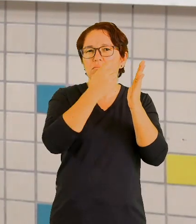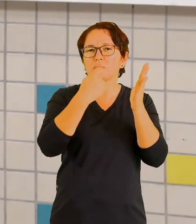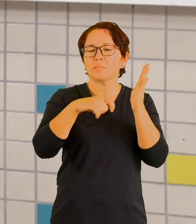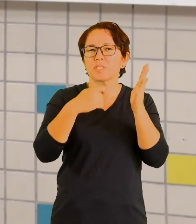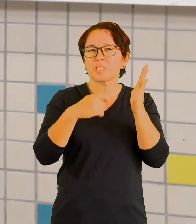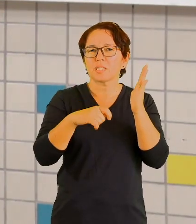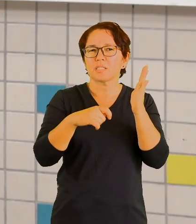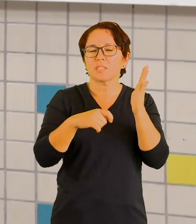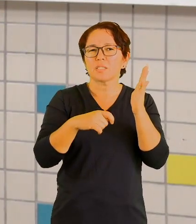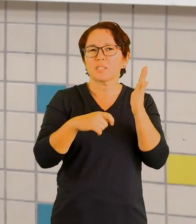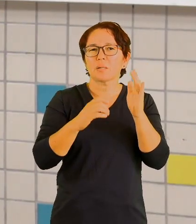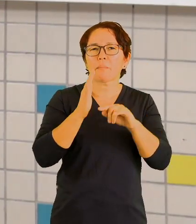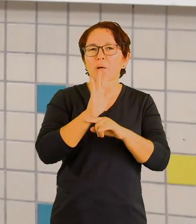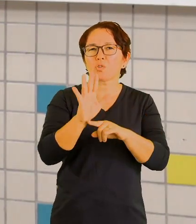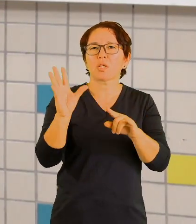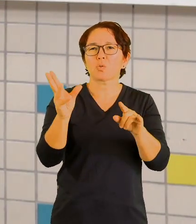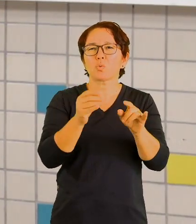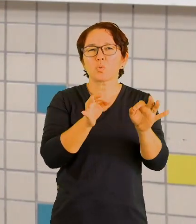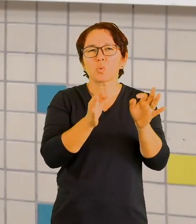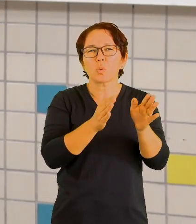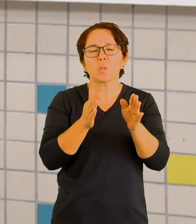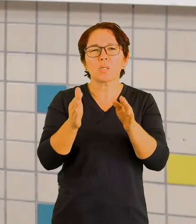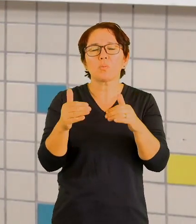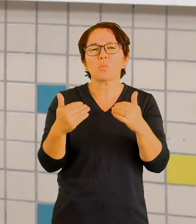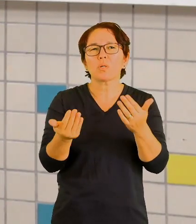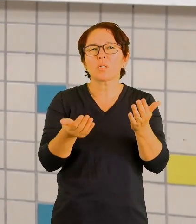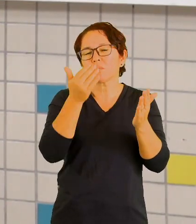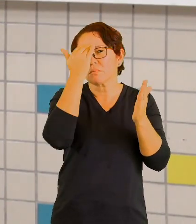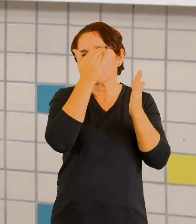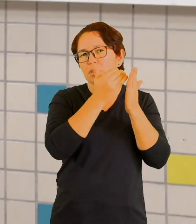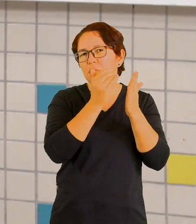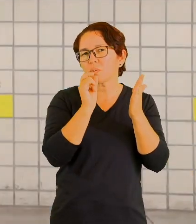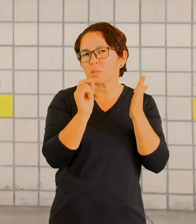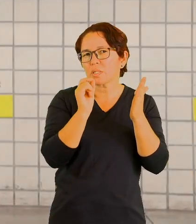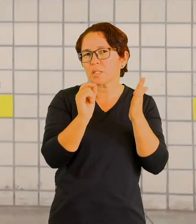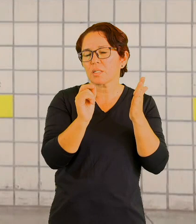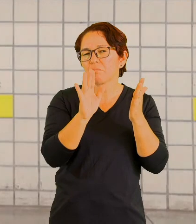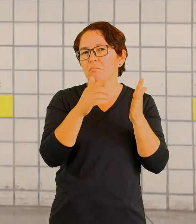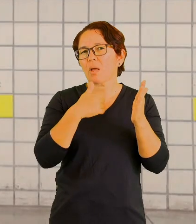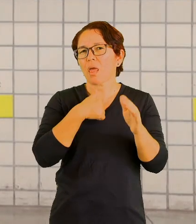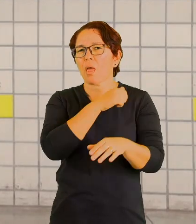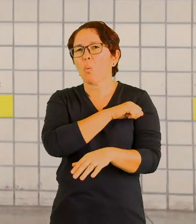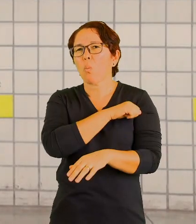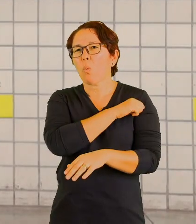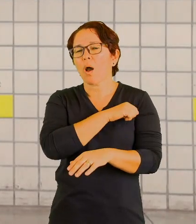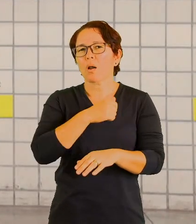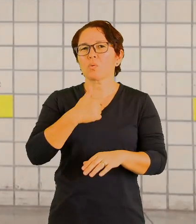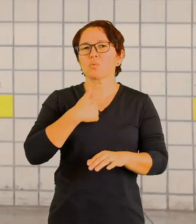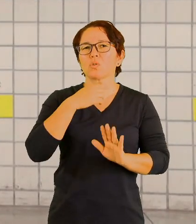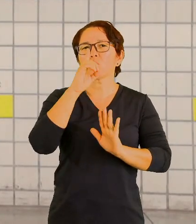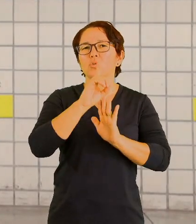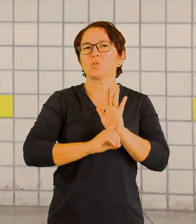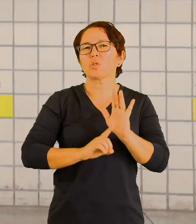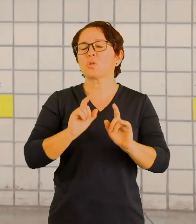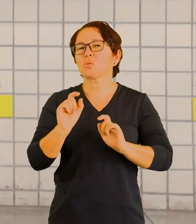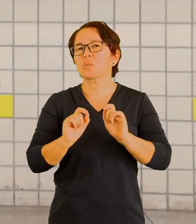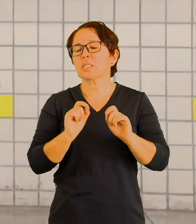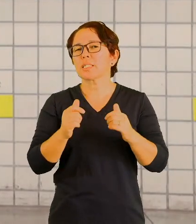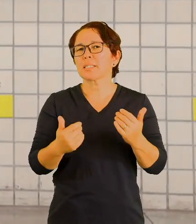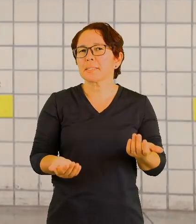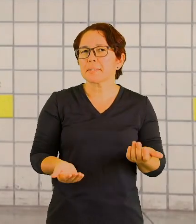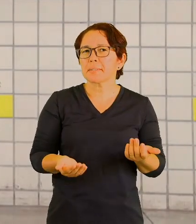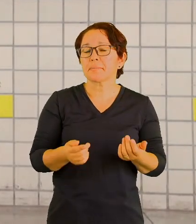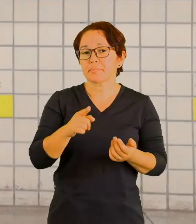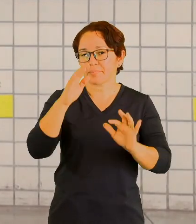mais organizada e pense nos seus direitos como estudante. Então, estudantes, vamos relembrar o que nós